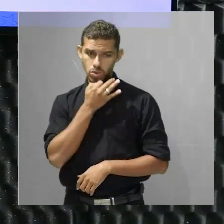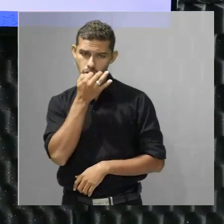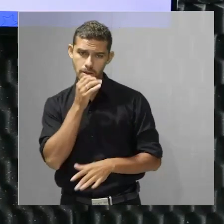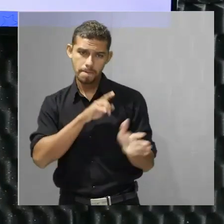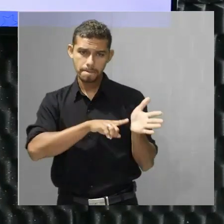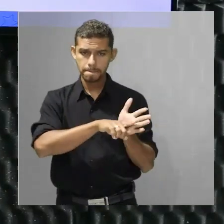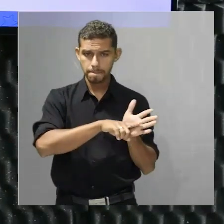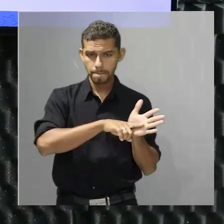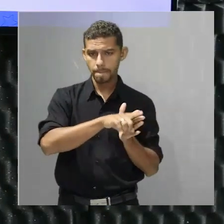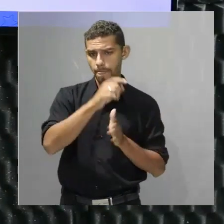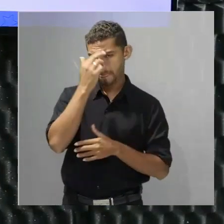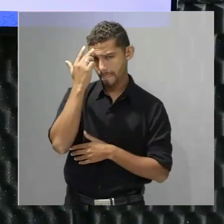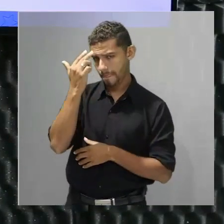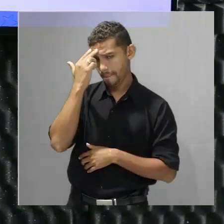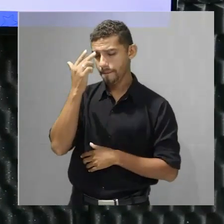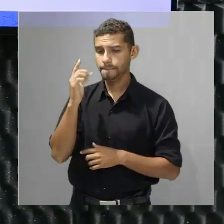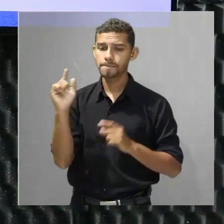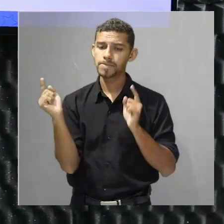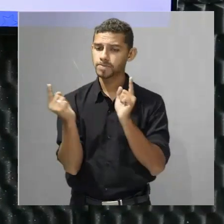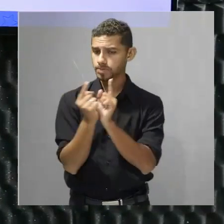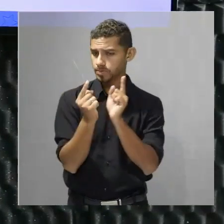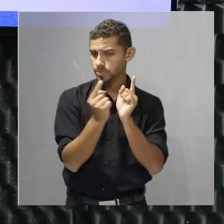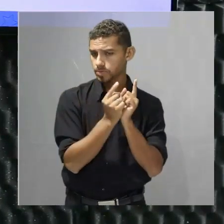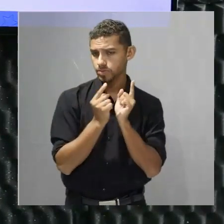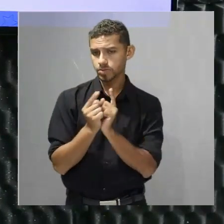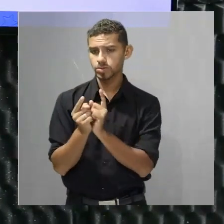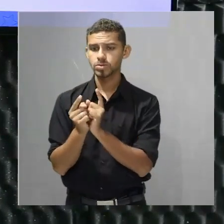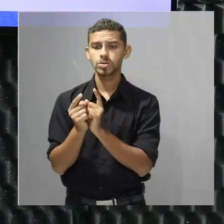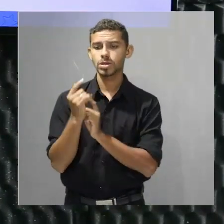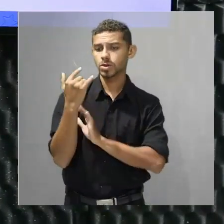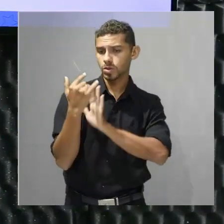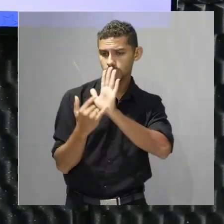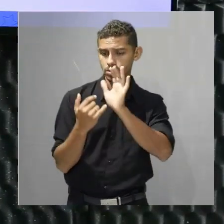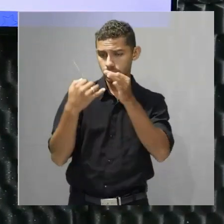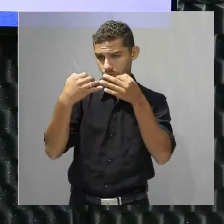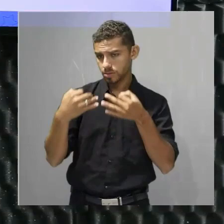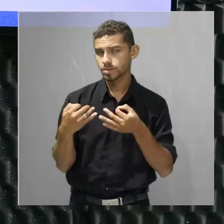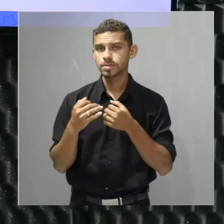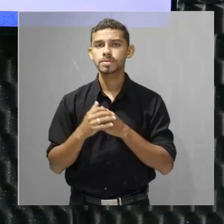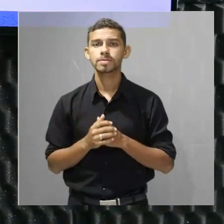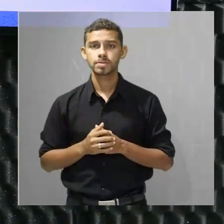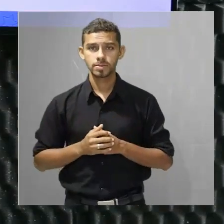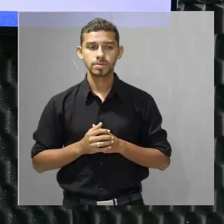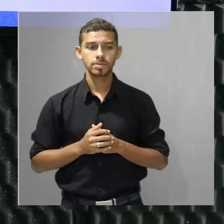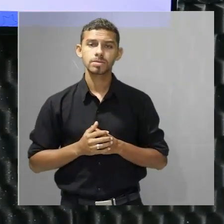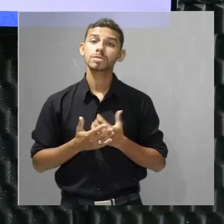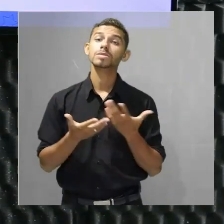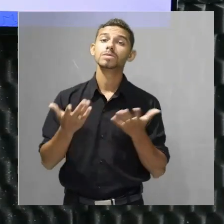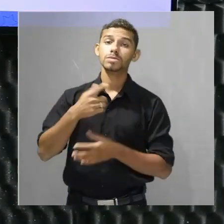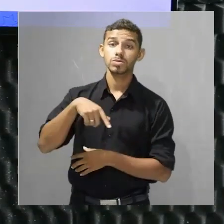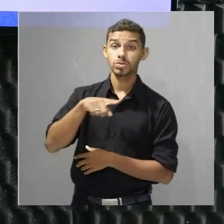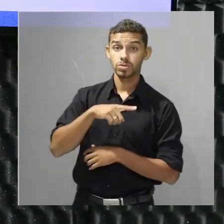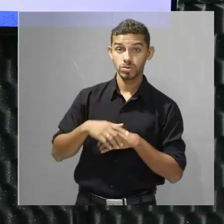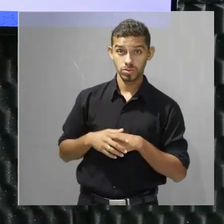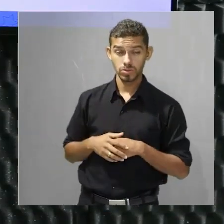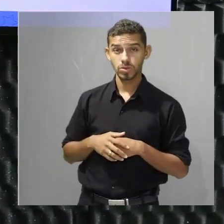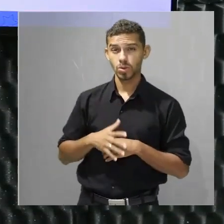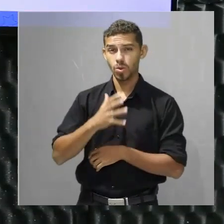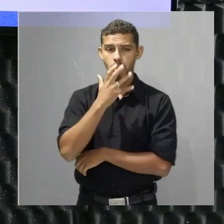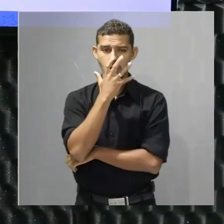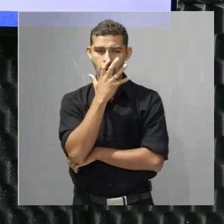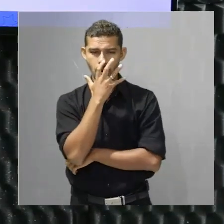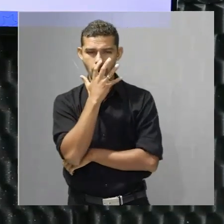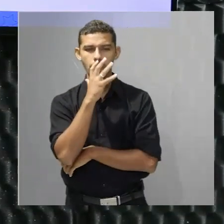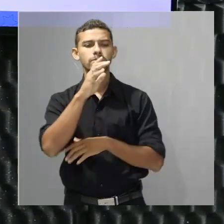com pesquisa histórica entrevistas em acervo documental E aí turma analisando